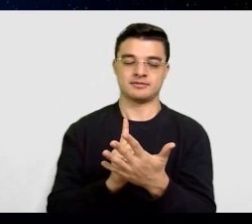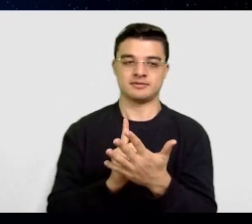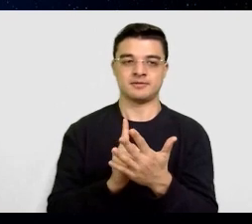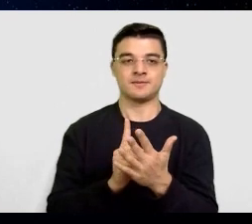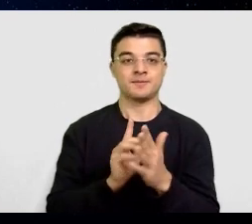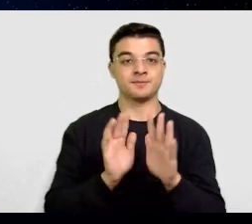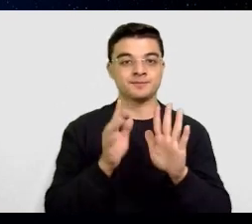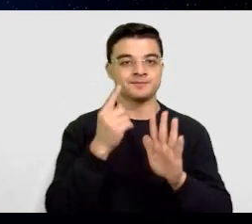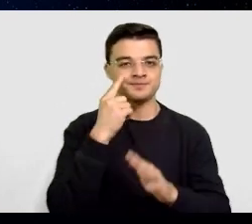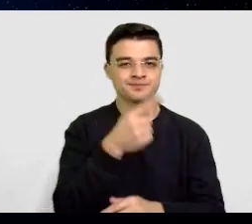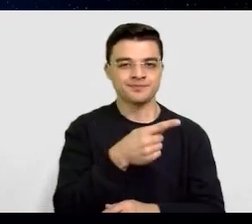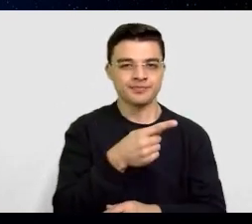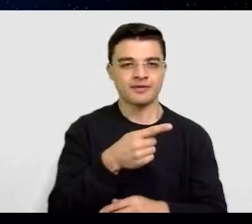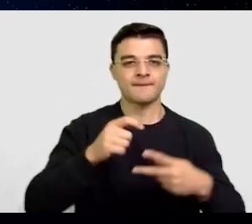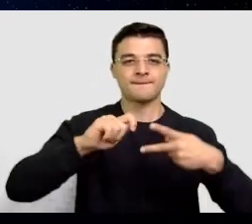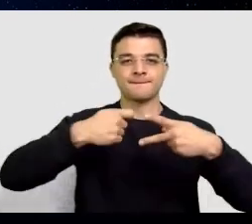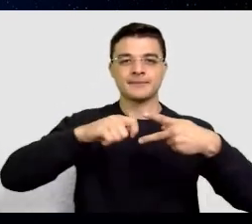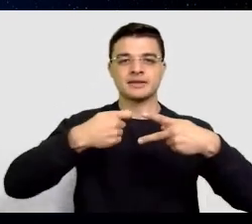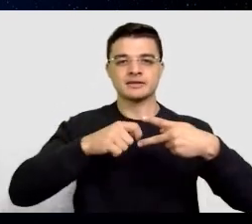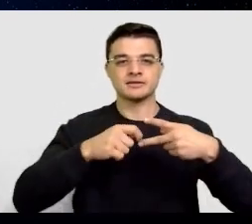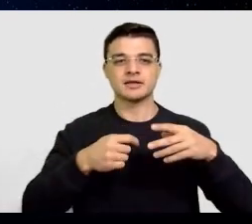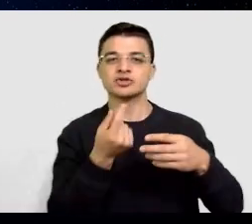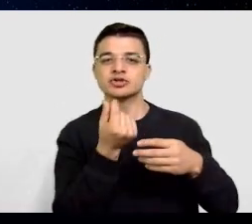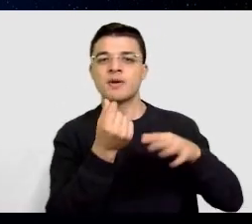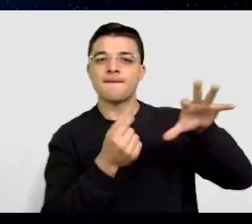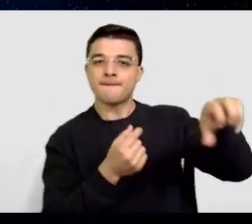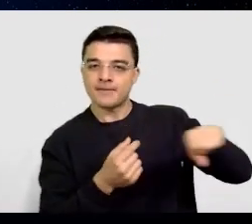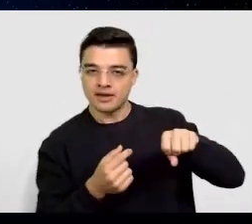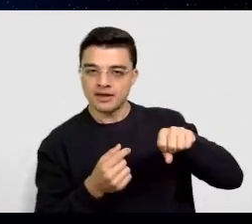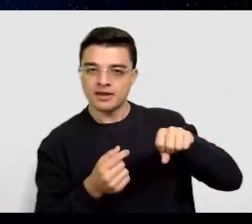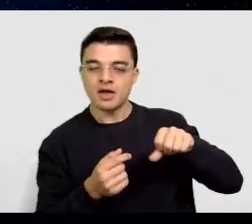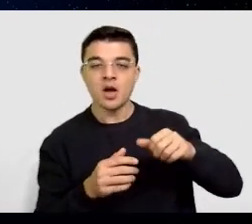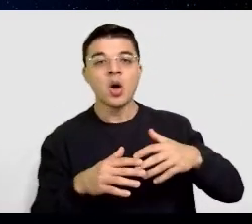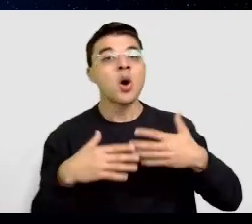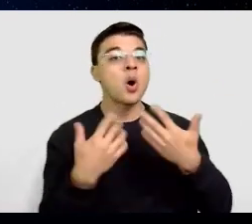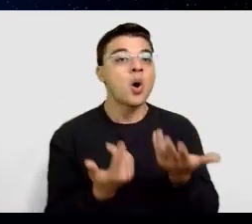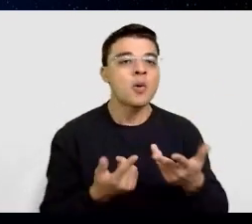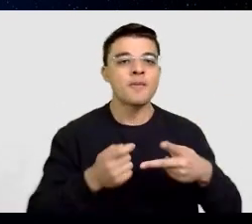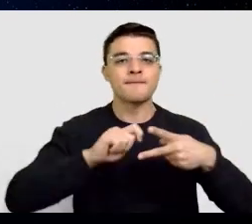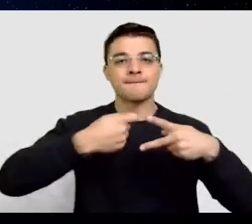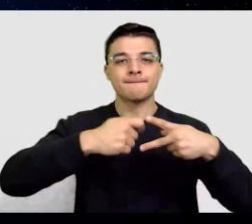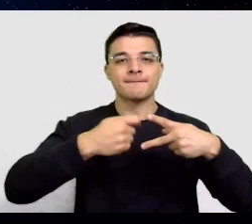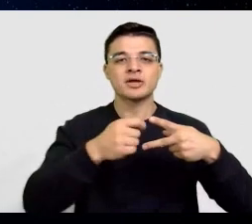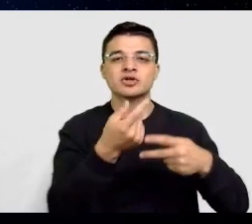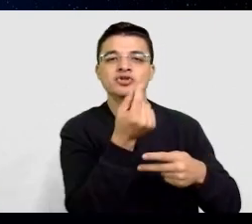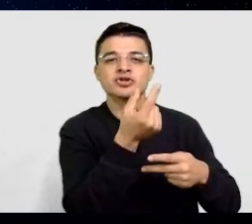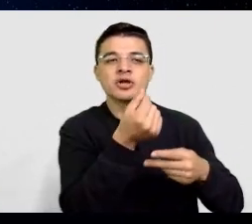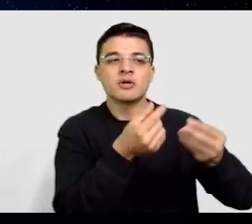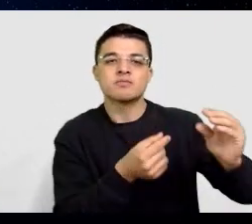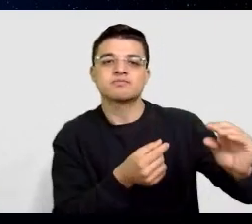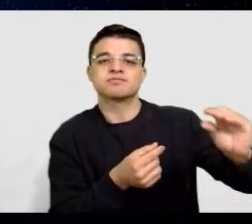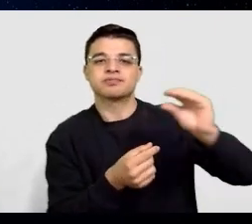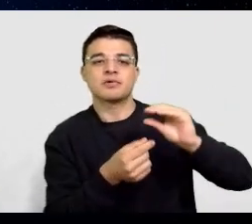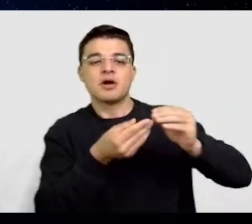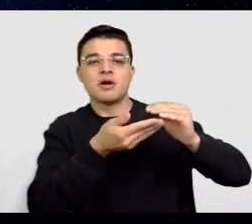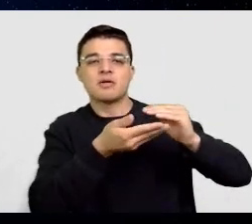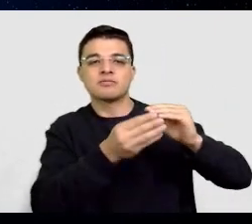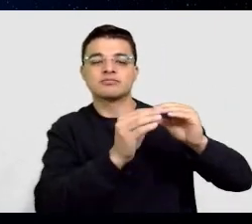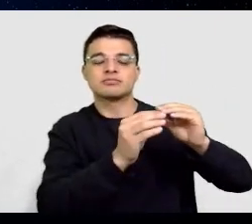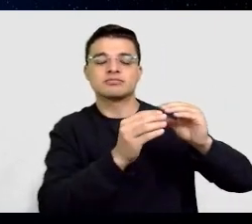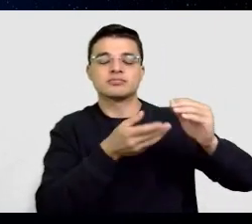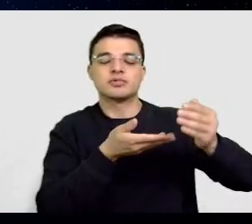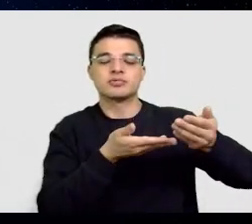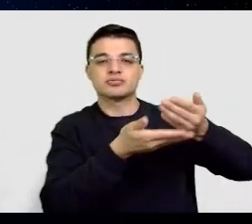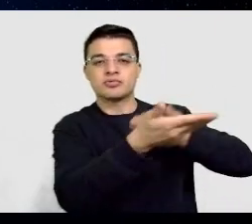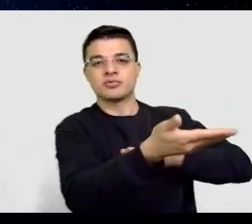que é o PixSaque e o PixTroco. O próprio nome já diz, a ideia é que a gente consiga sacar dinheiro utilizando o Pix.